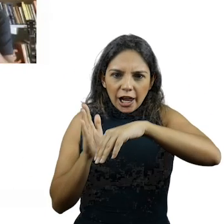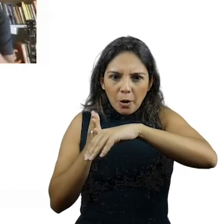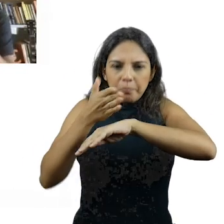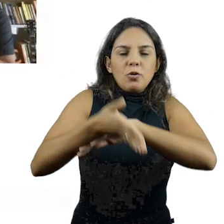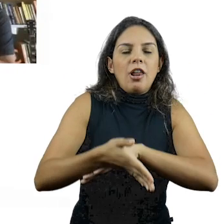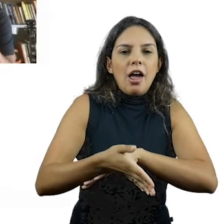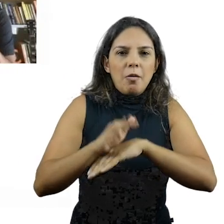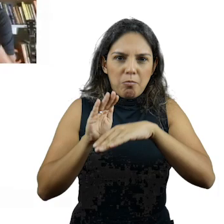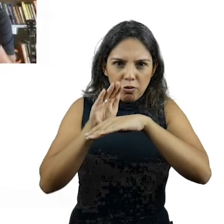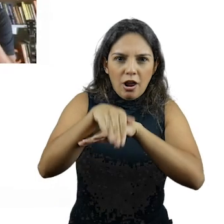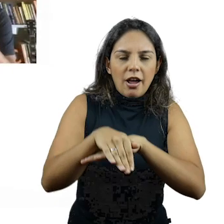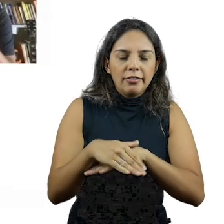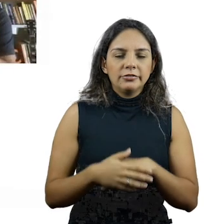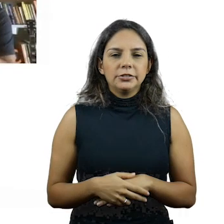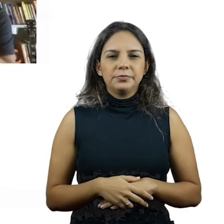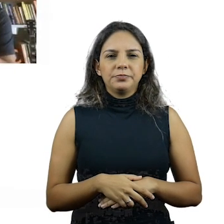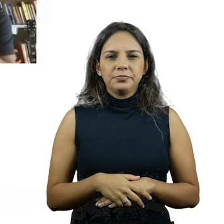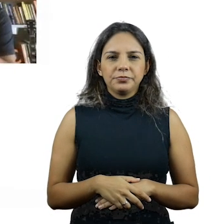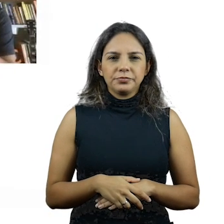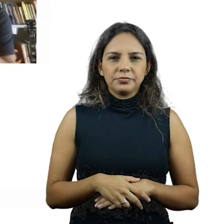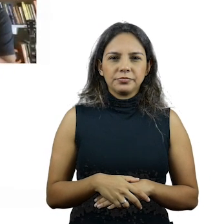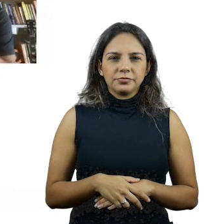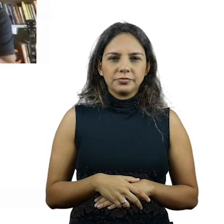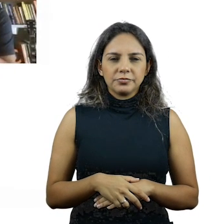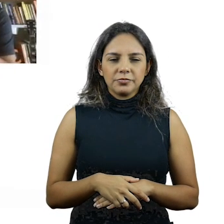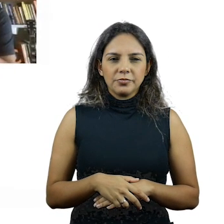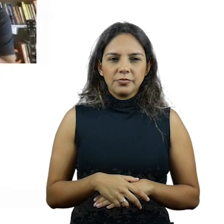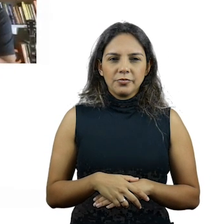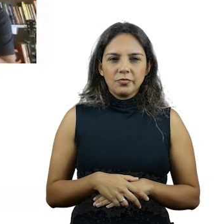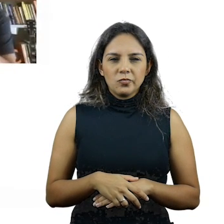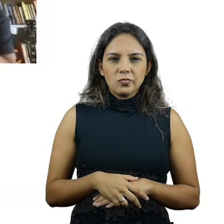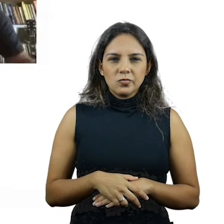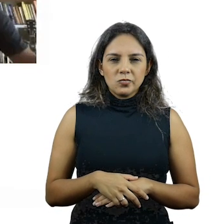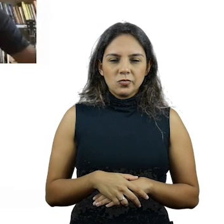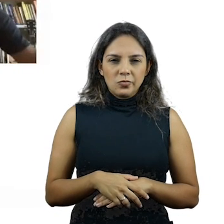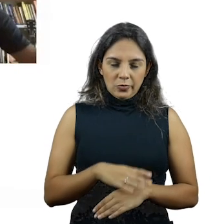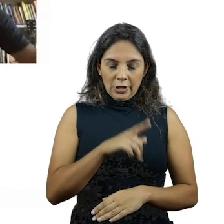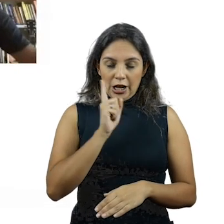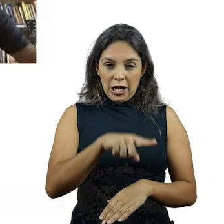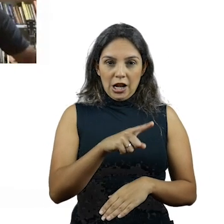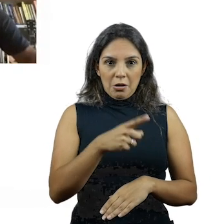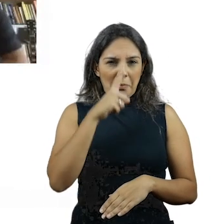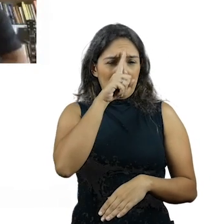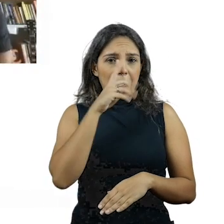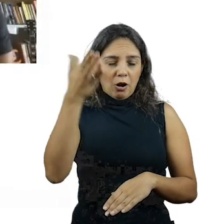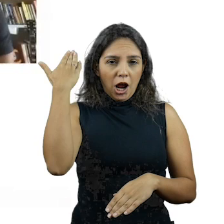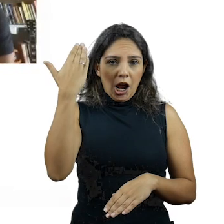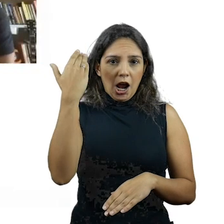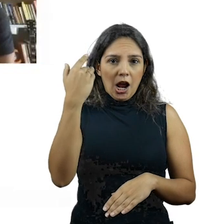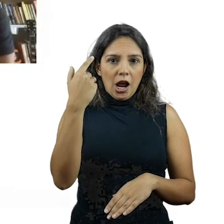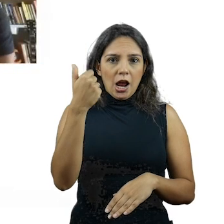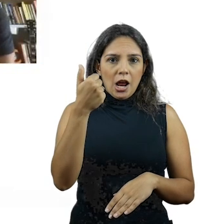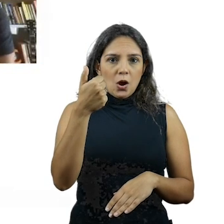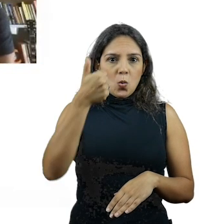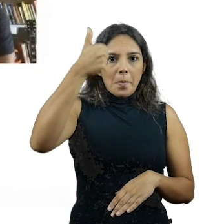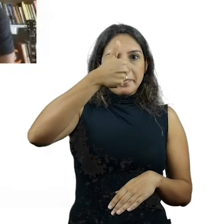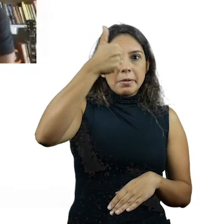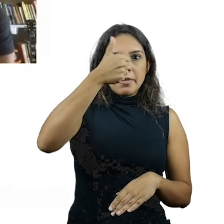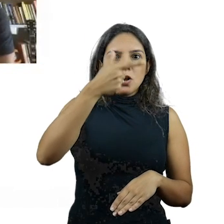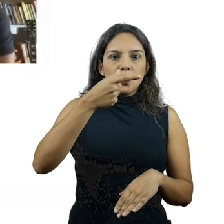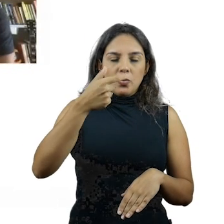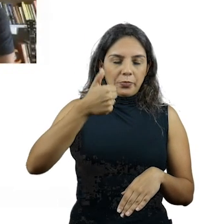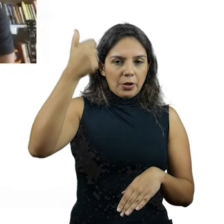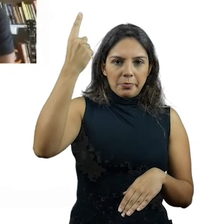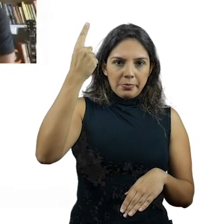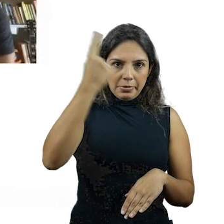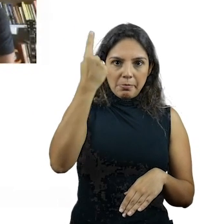mística em torno dele e chegou a ser considerado o inimigo público número 1 aqui no Rio, acho que em 2004, por aí. Mas o que